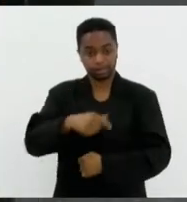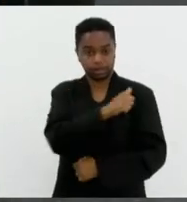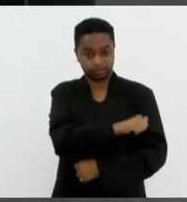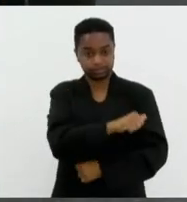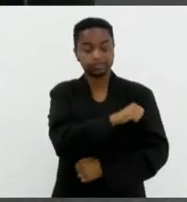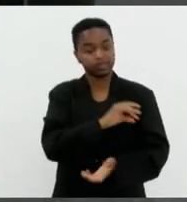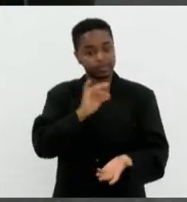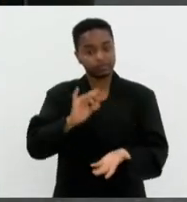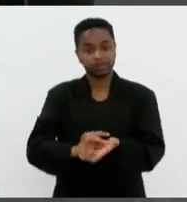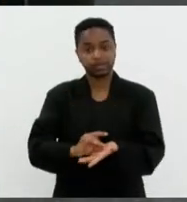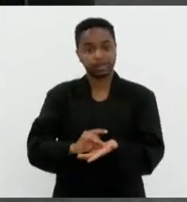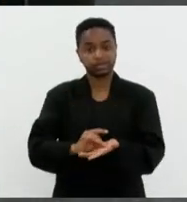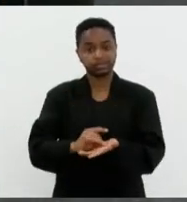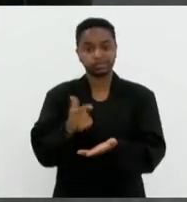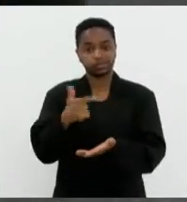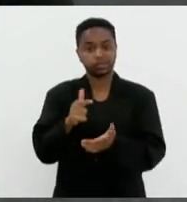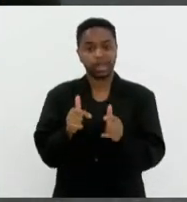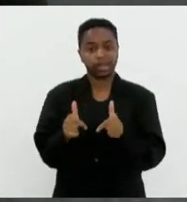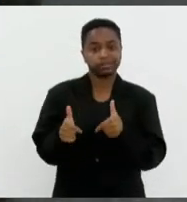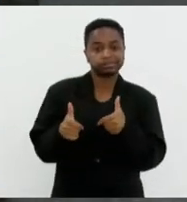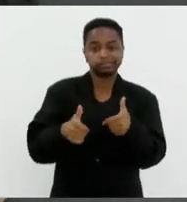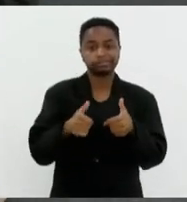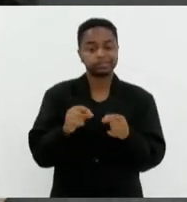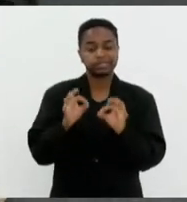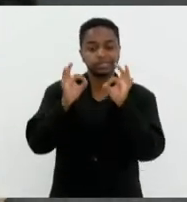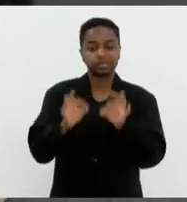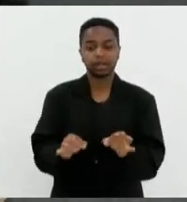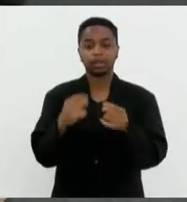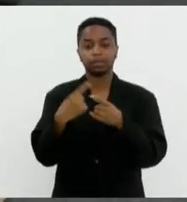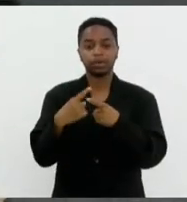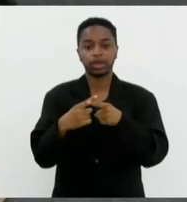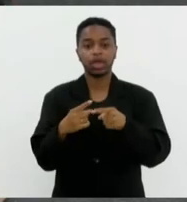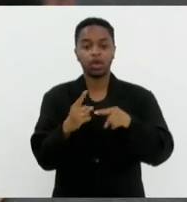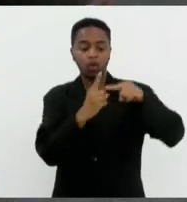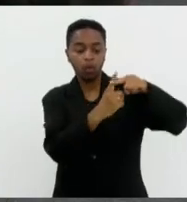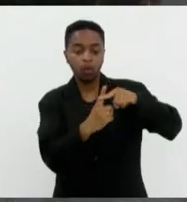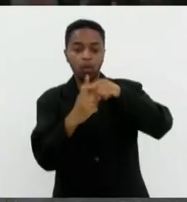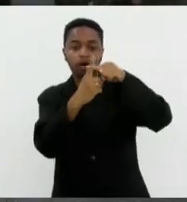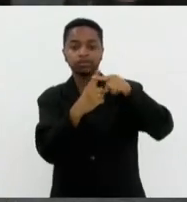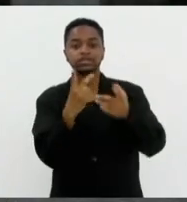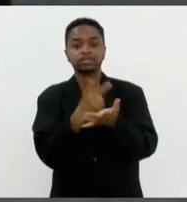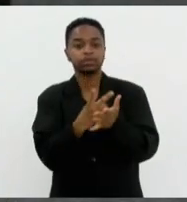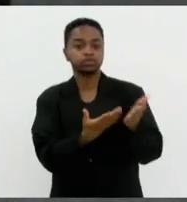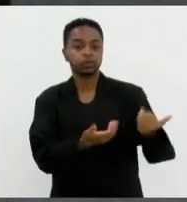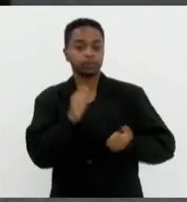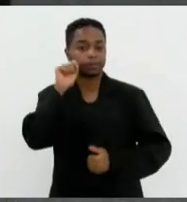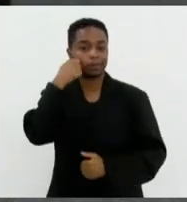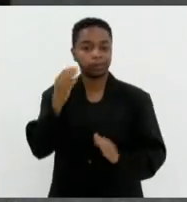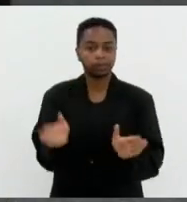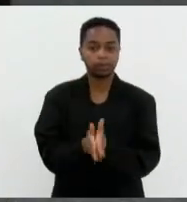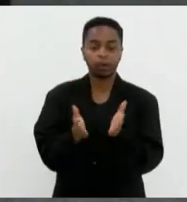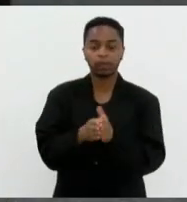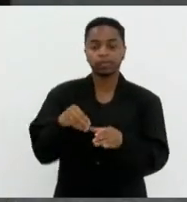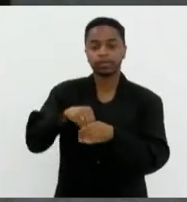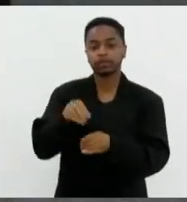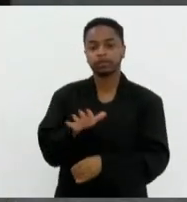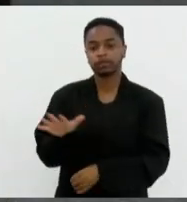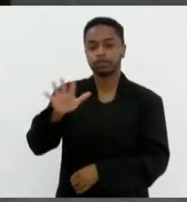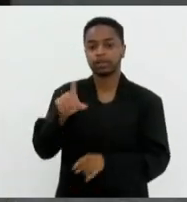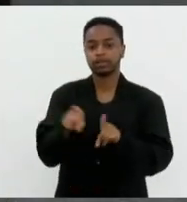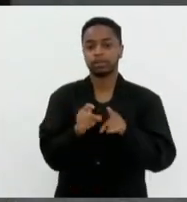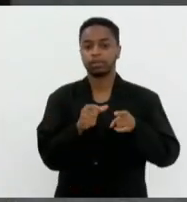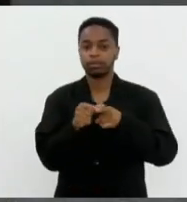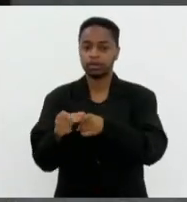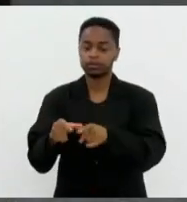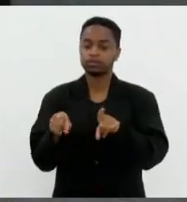vez mais ineficaz. Coloca um alvo sobre a juventude negra pobre das favelas e das periferias,